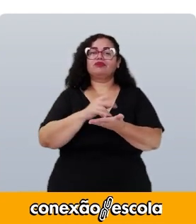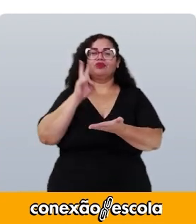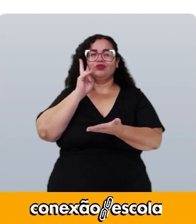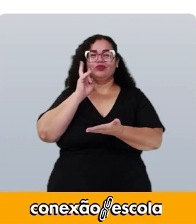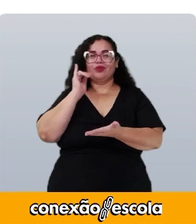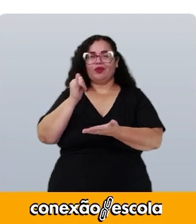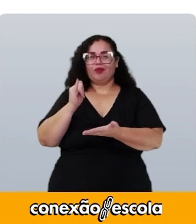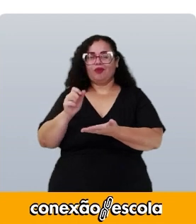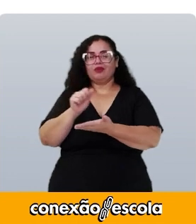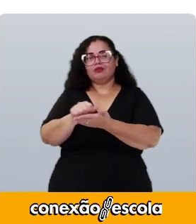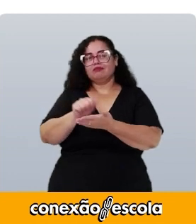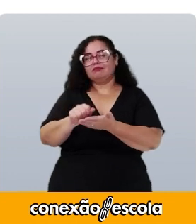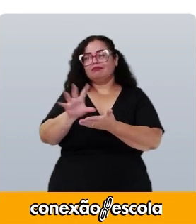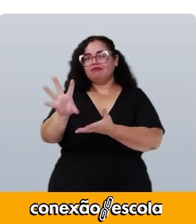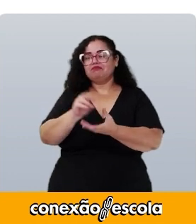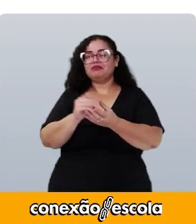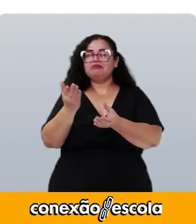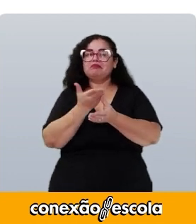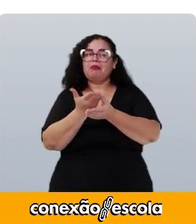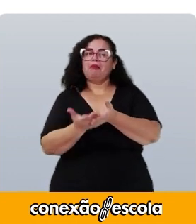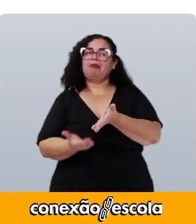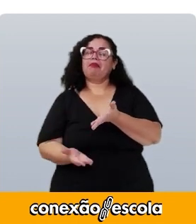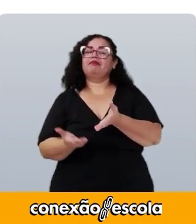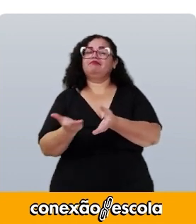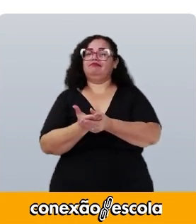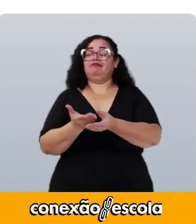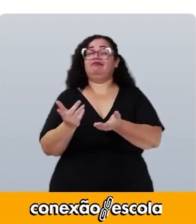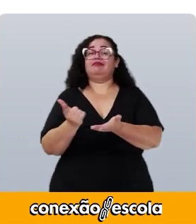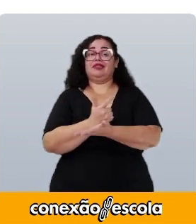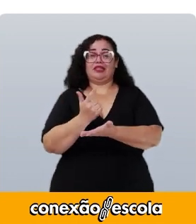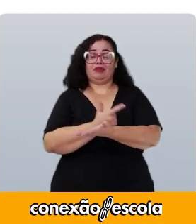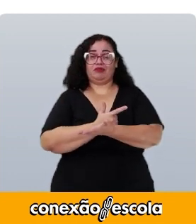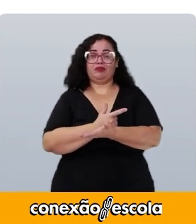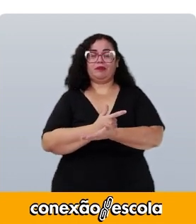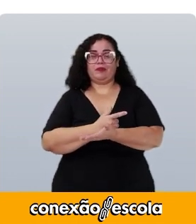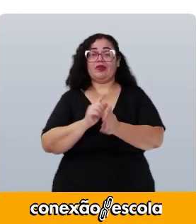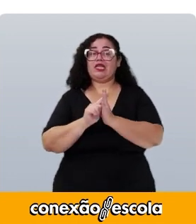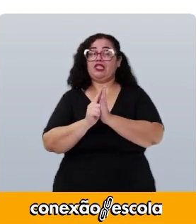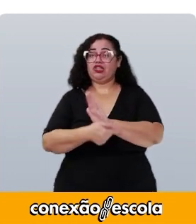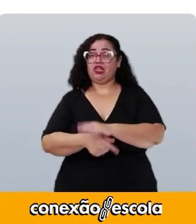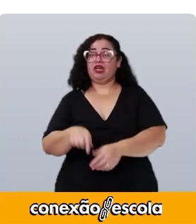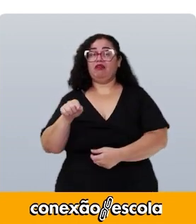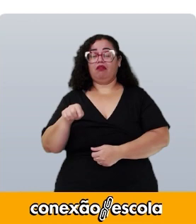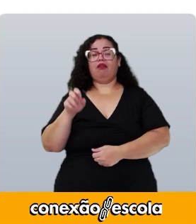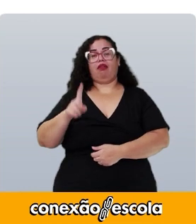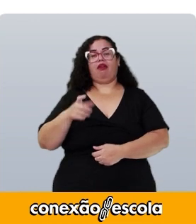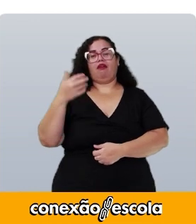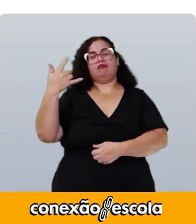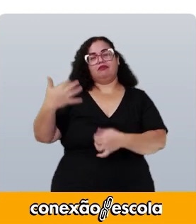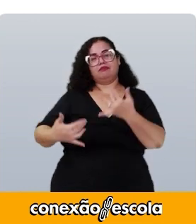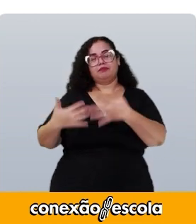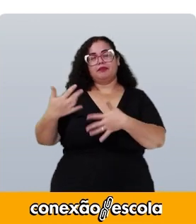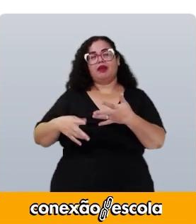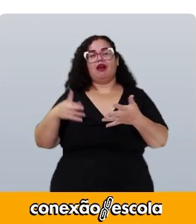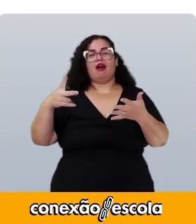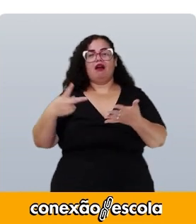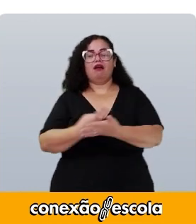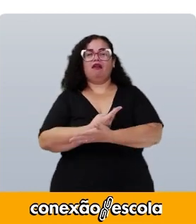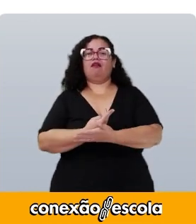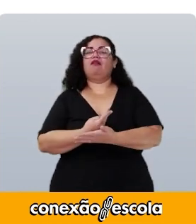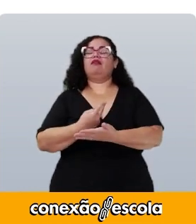contos e registrá-los em um livro. A finalidade desse gênero consiste em relatar fatos